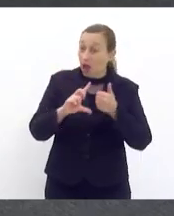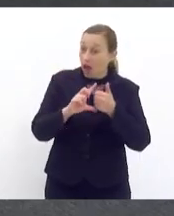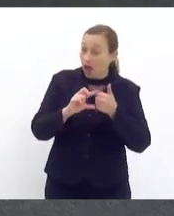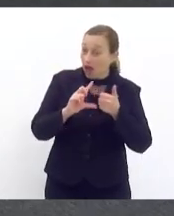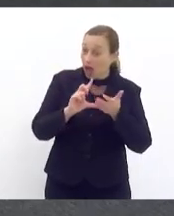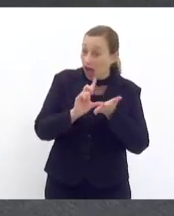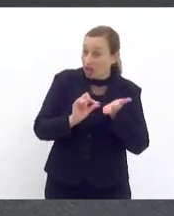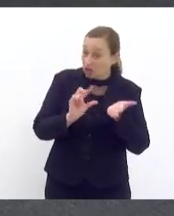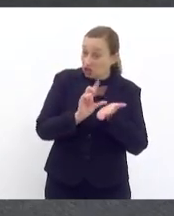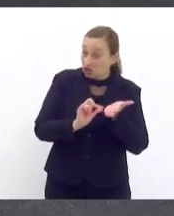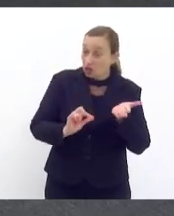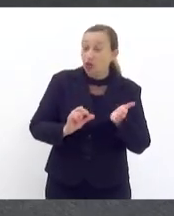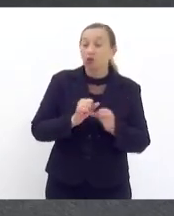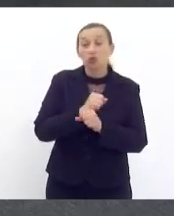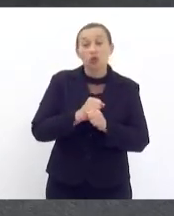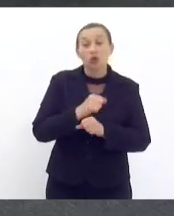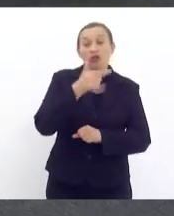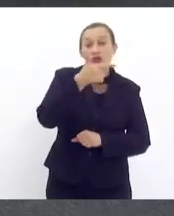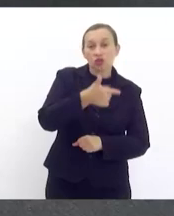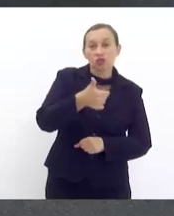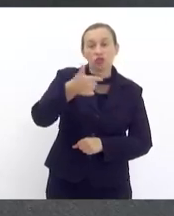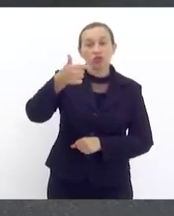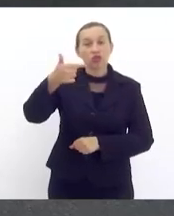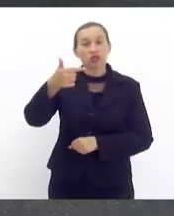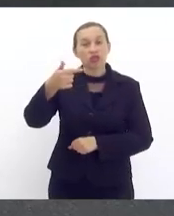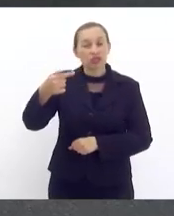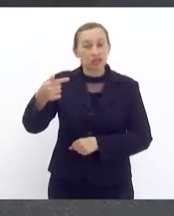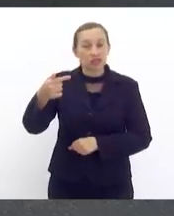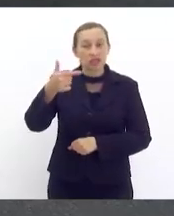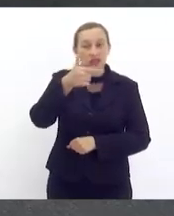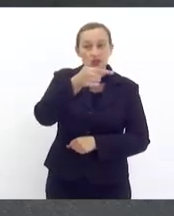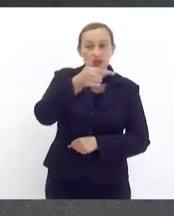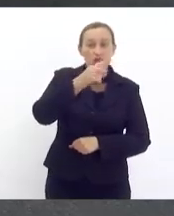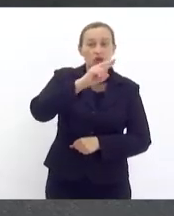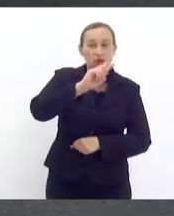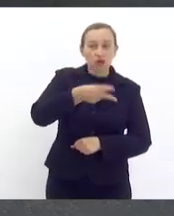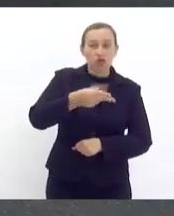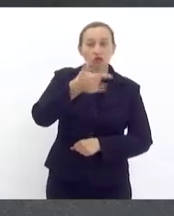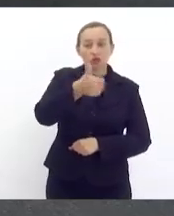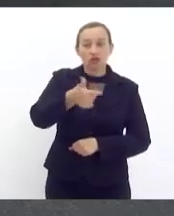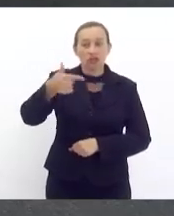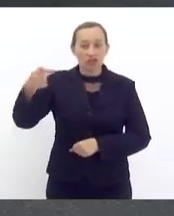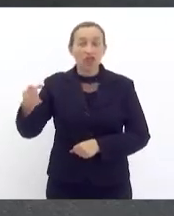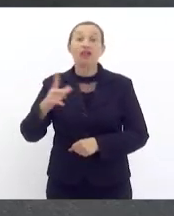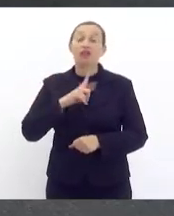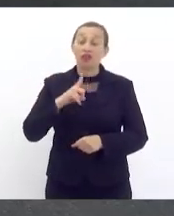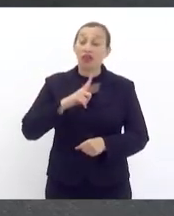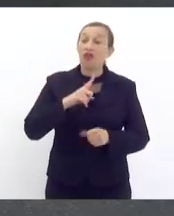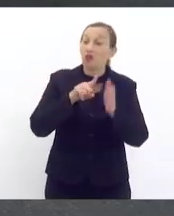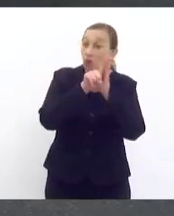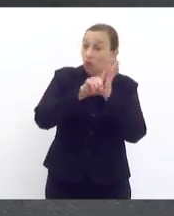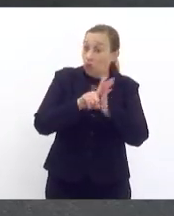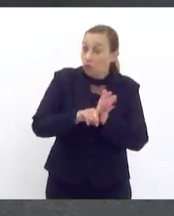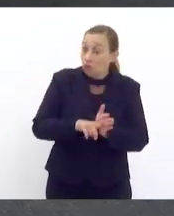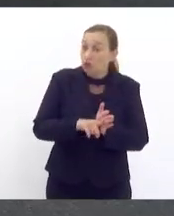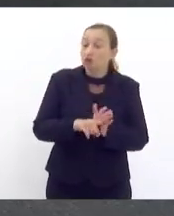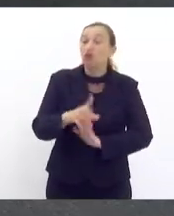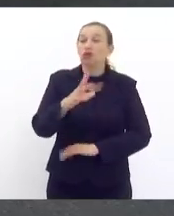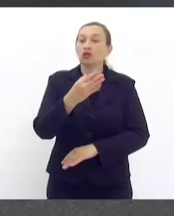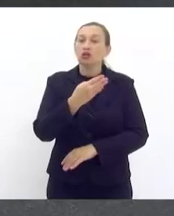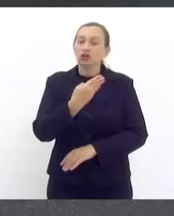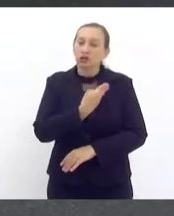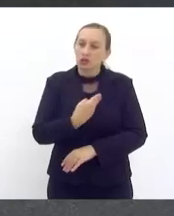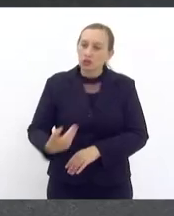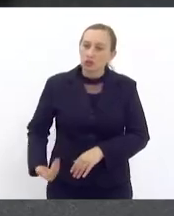entretanto no ano de 2017 houve uma consulta pública formulada pela secretaria de estado